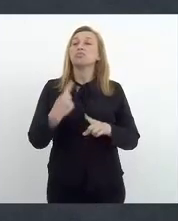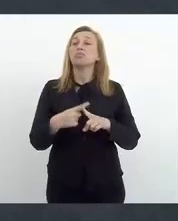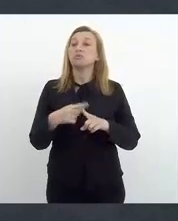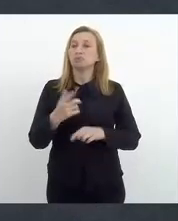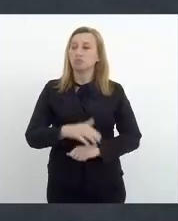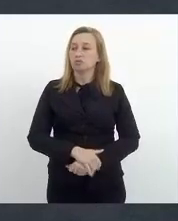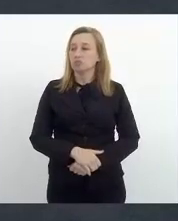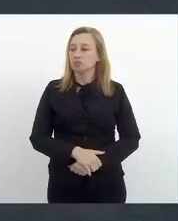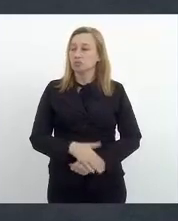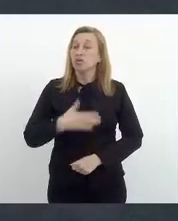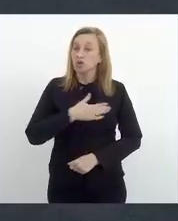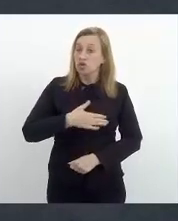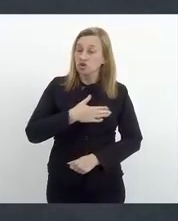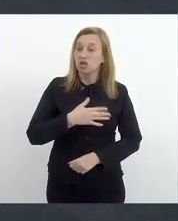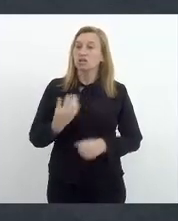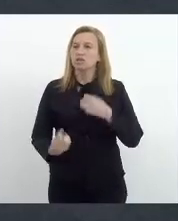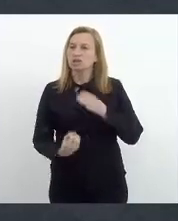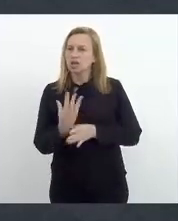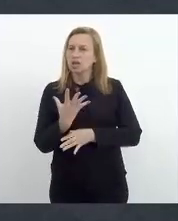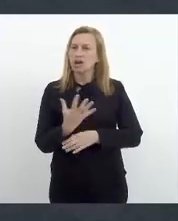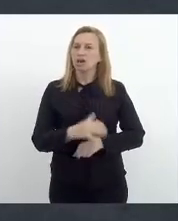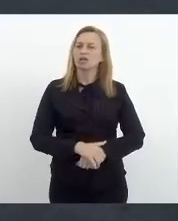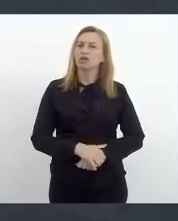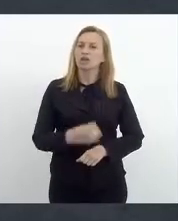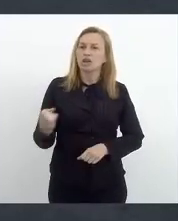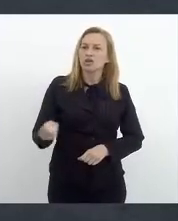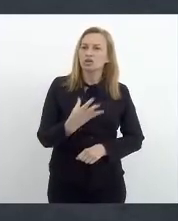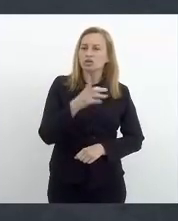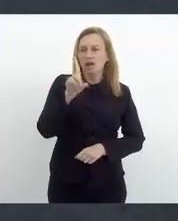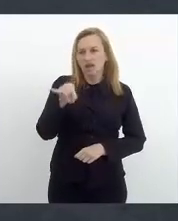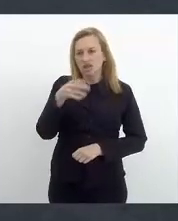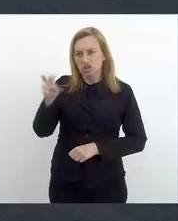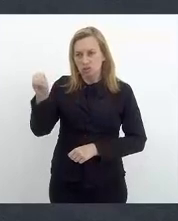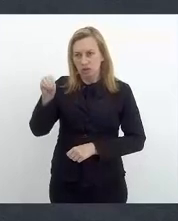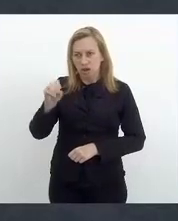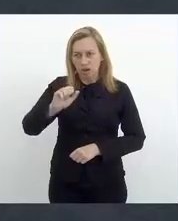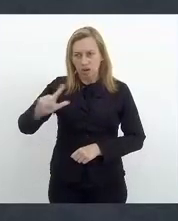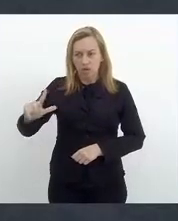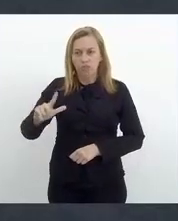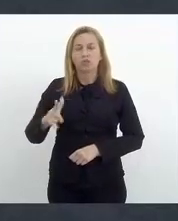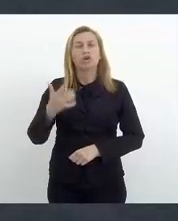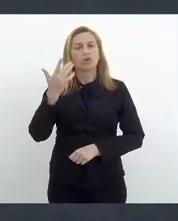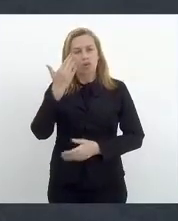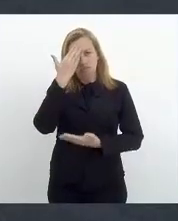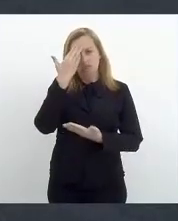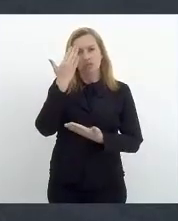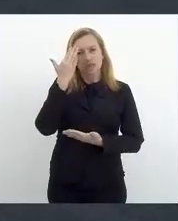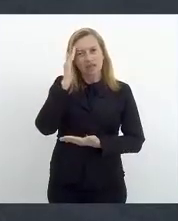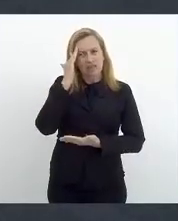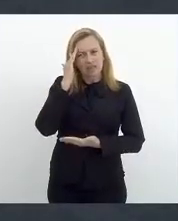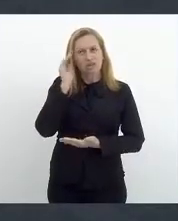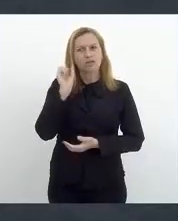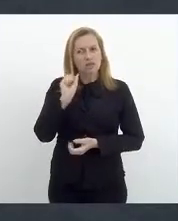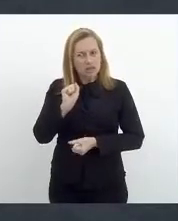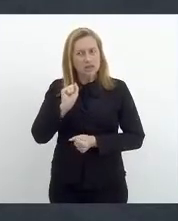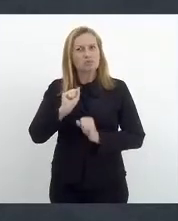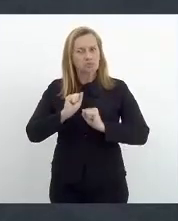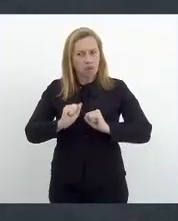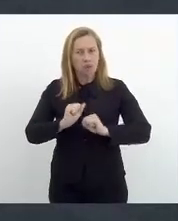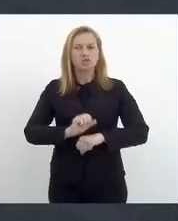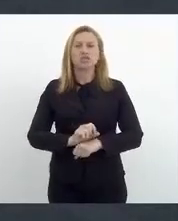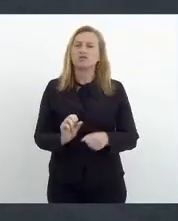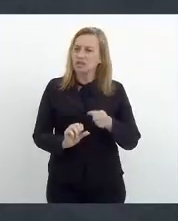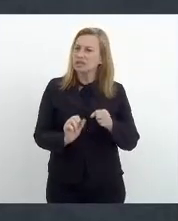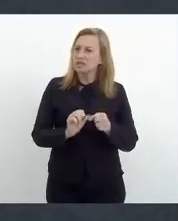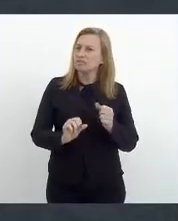é sendo criado esse novo adicional eu entendo que era possível né então o que é